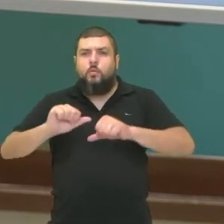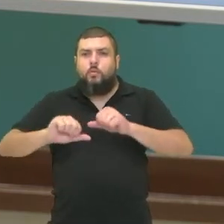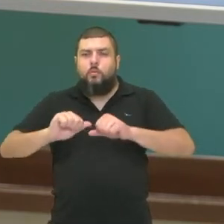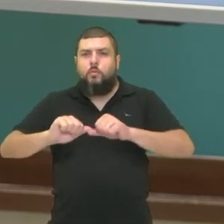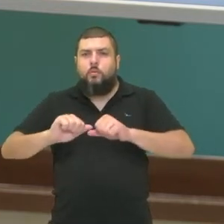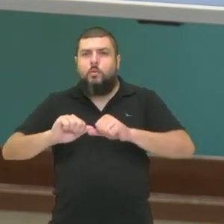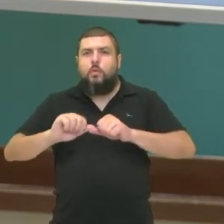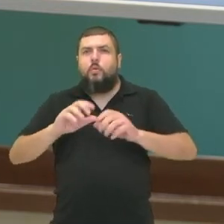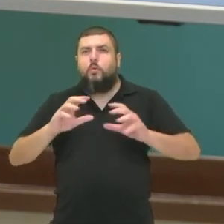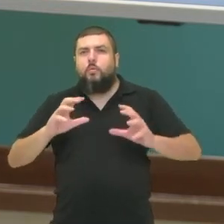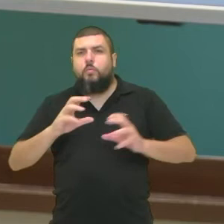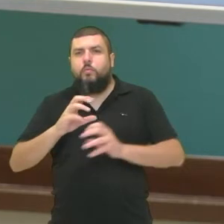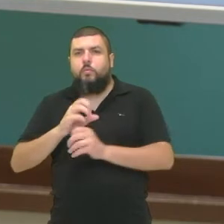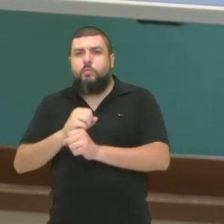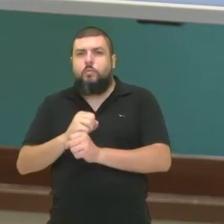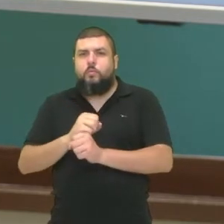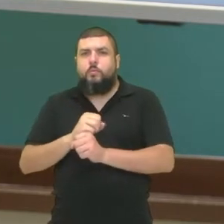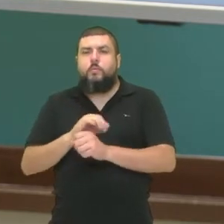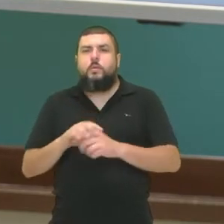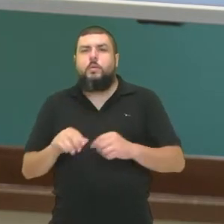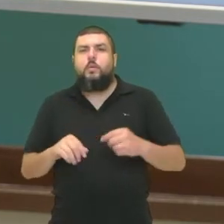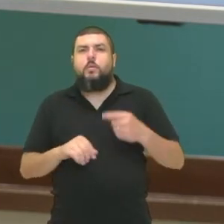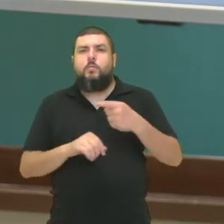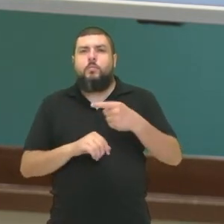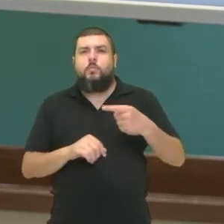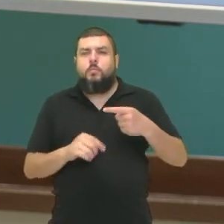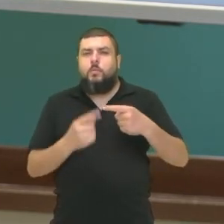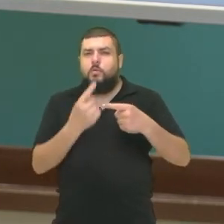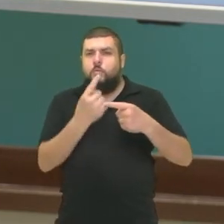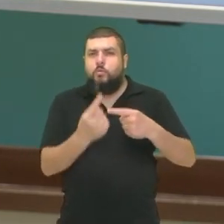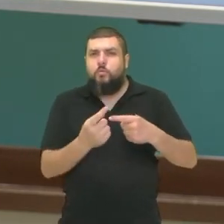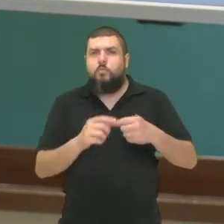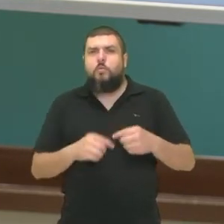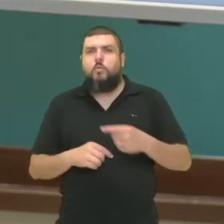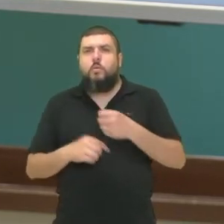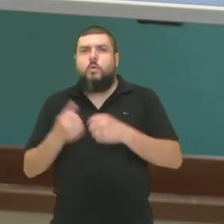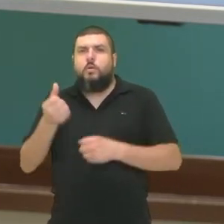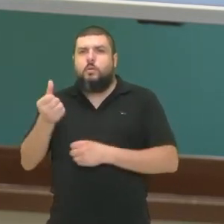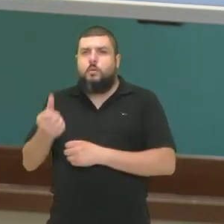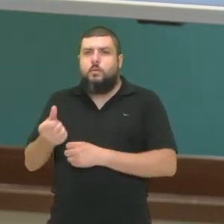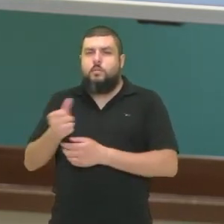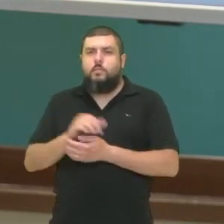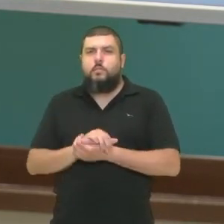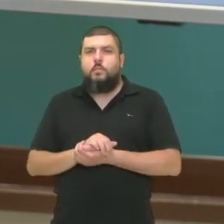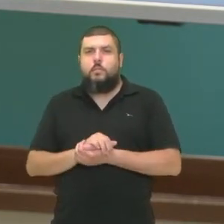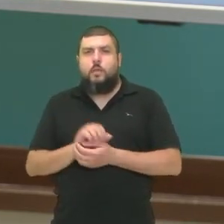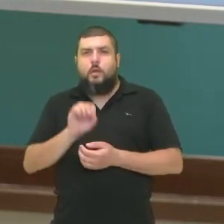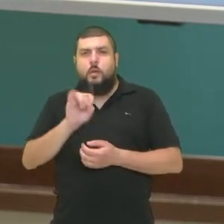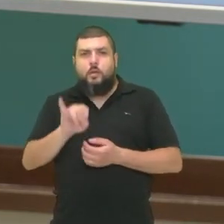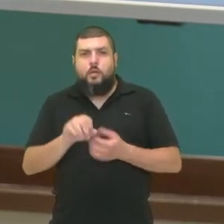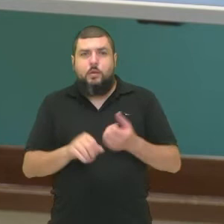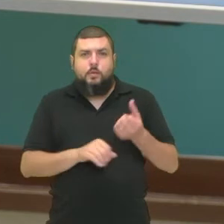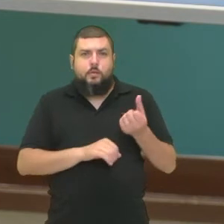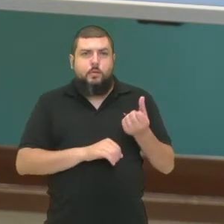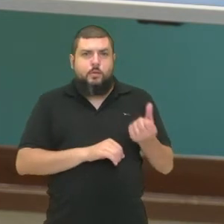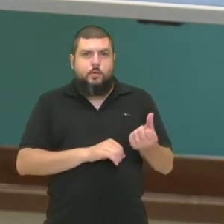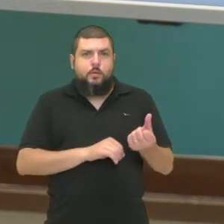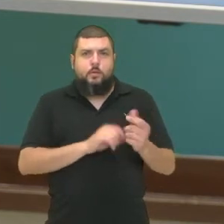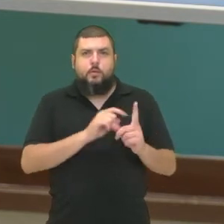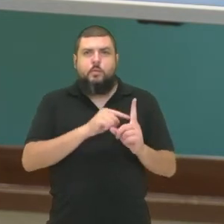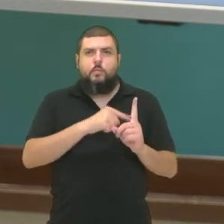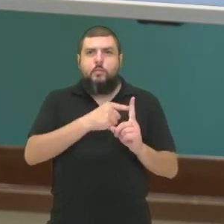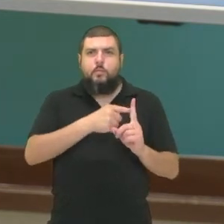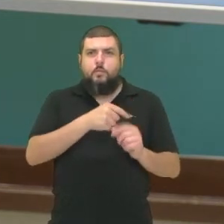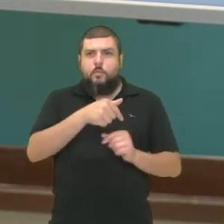a mesma coisa aqui, menos 1 e 6. Se eu somar os positivos, 6 mais 7,